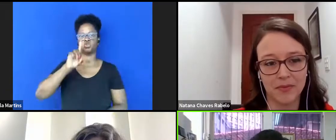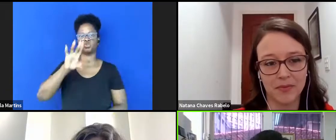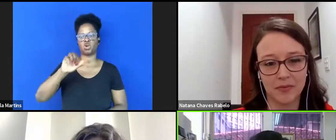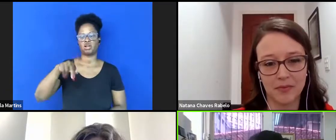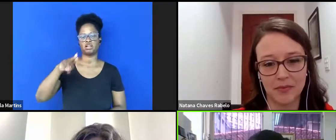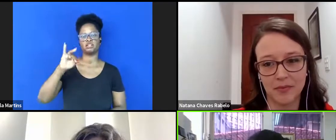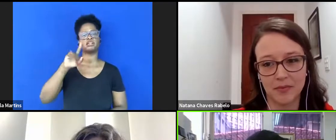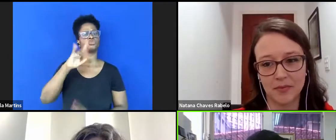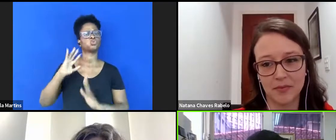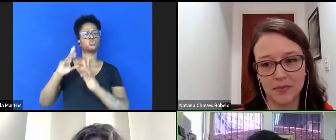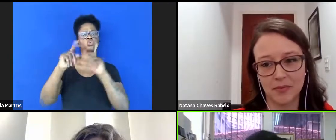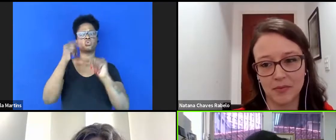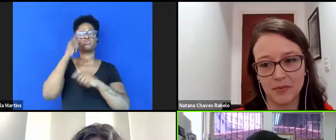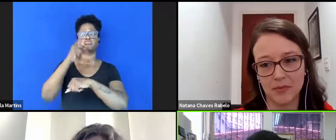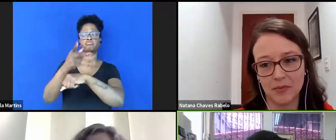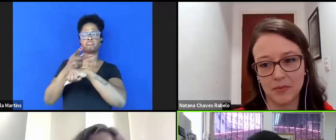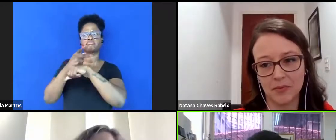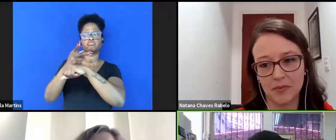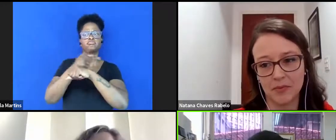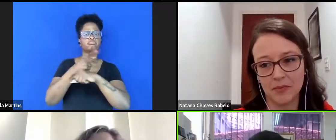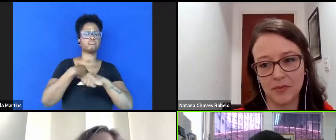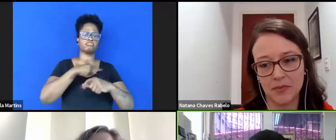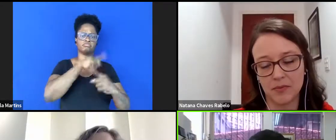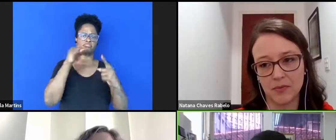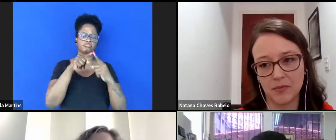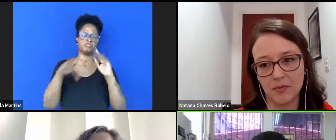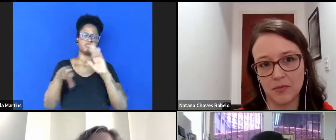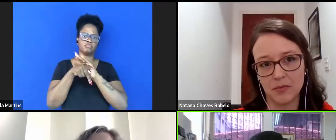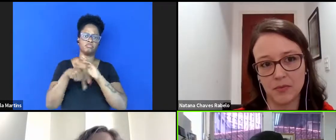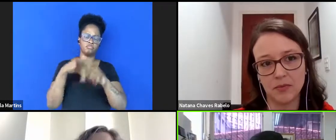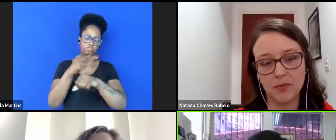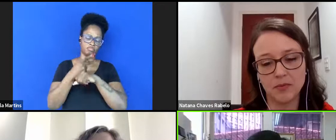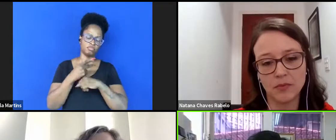que ganharam as menções honrosas e esses prêmios.